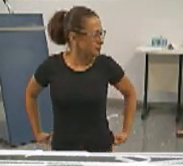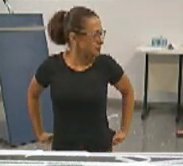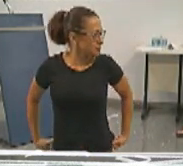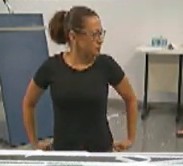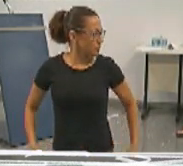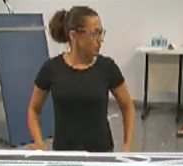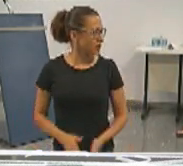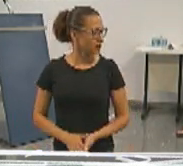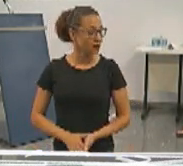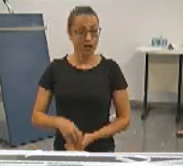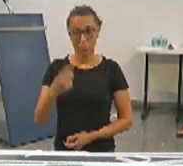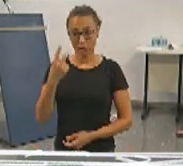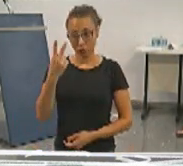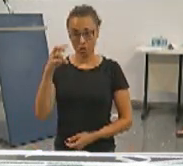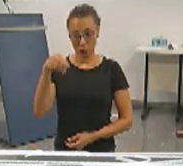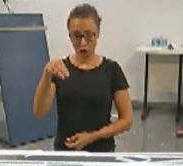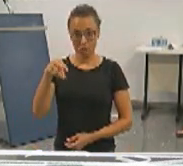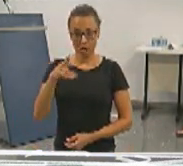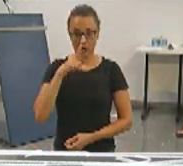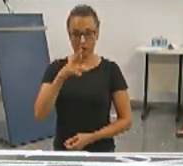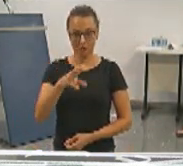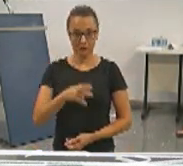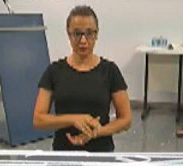O candidato tem 2 minutos para a resposta.